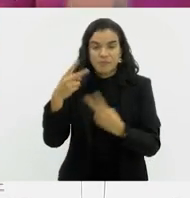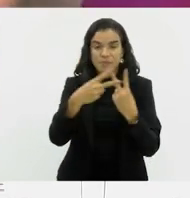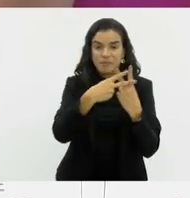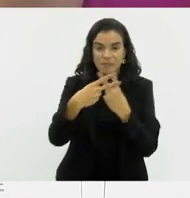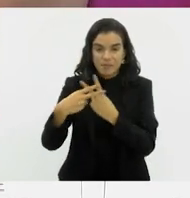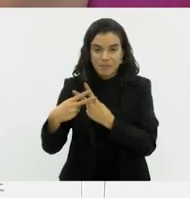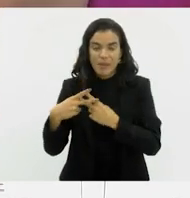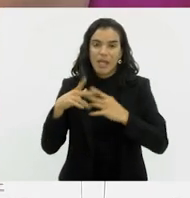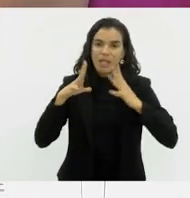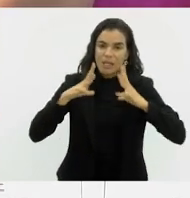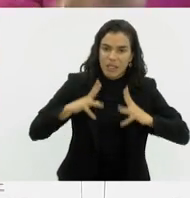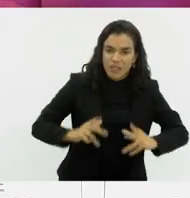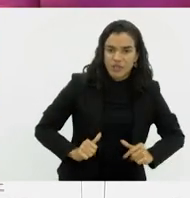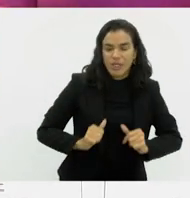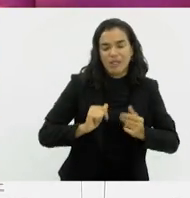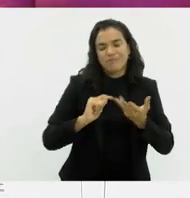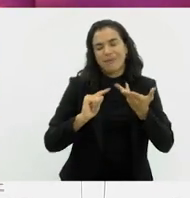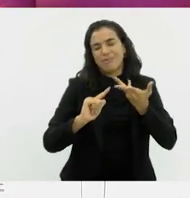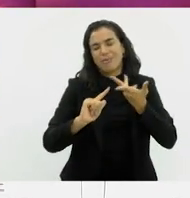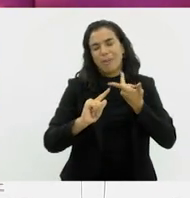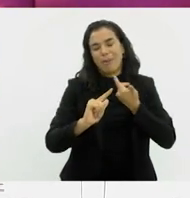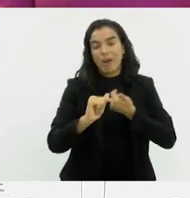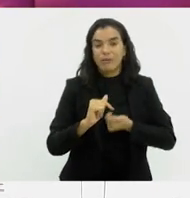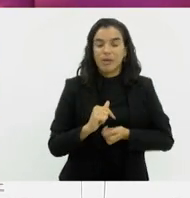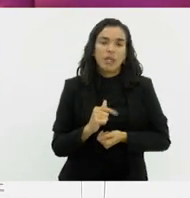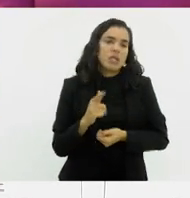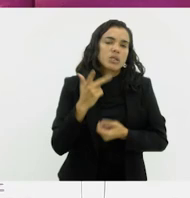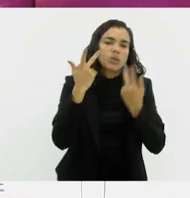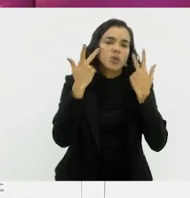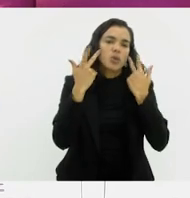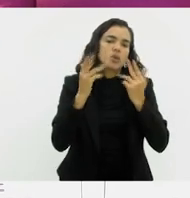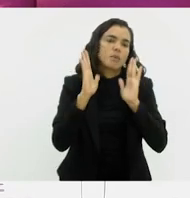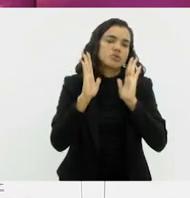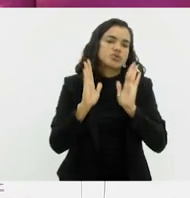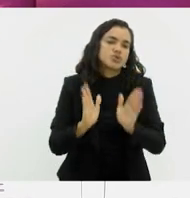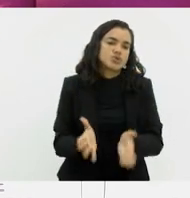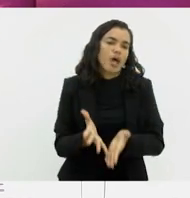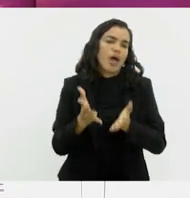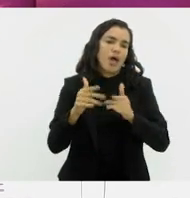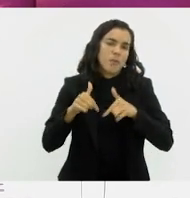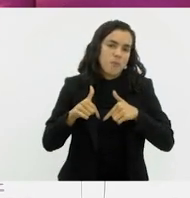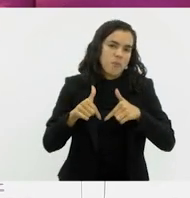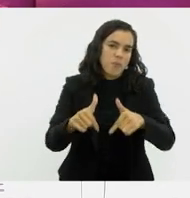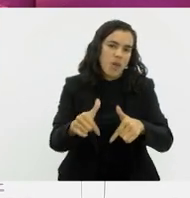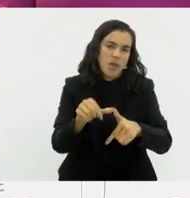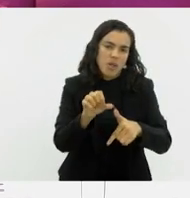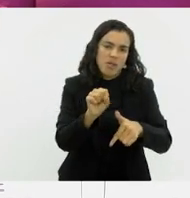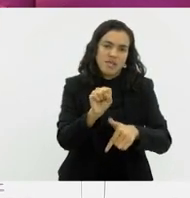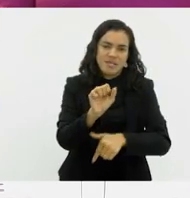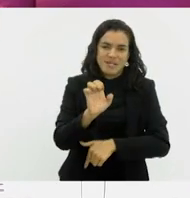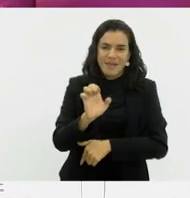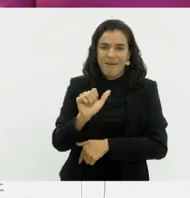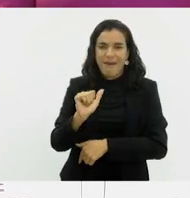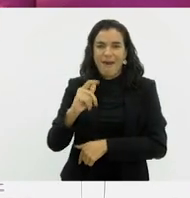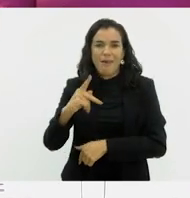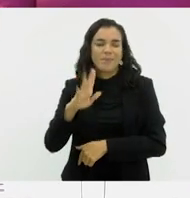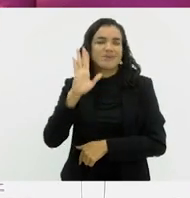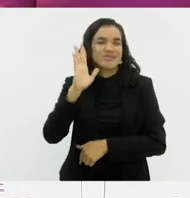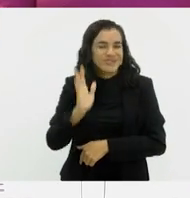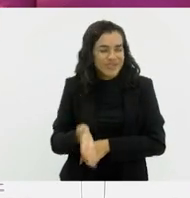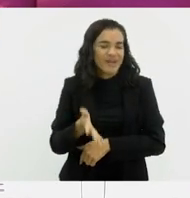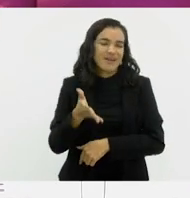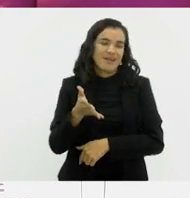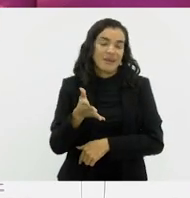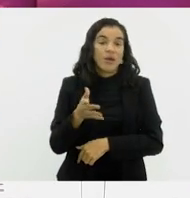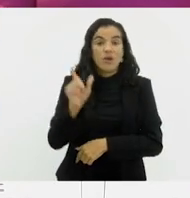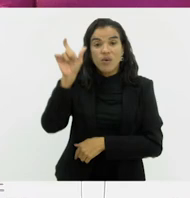registros pessoais, de execução da... Isso que normalmente já se faz, a CEAP já tem essa responsabilidade com relação a essa população. Uma